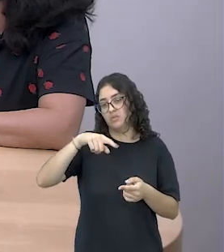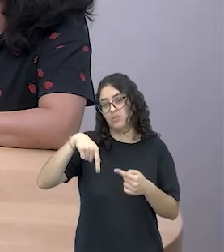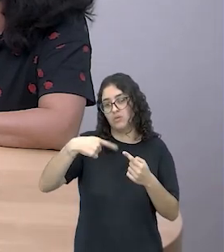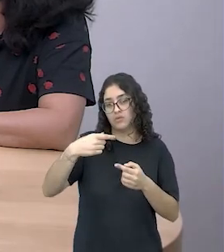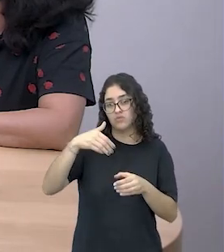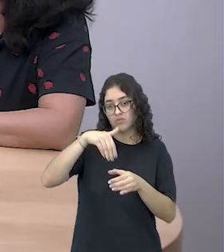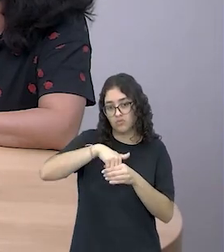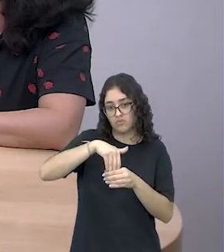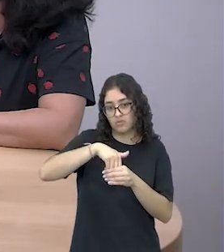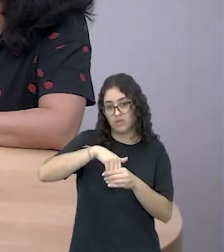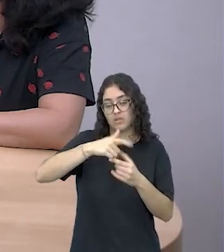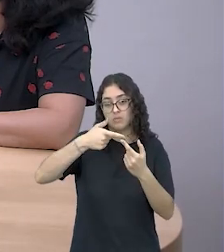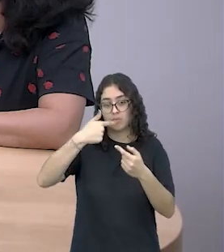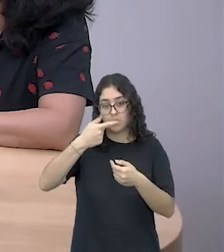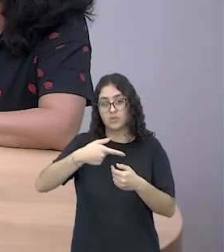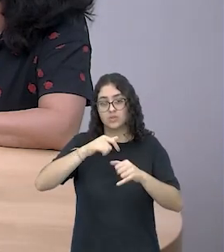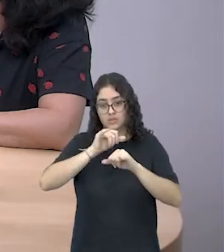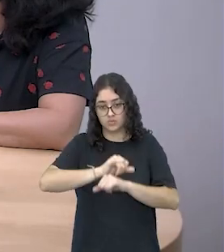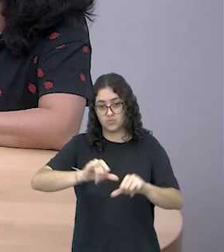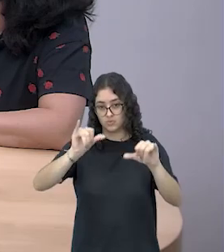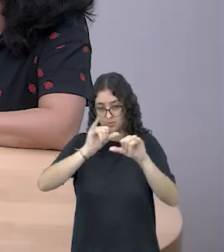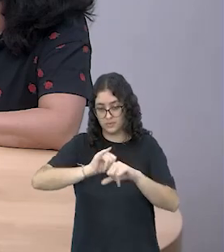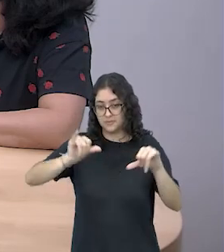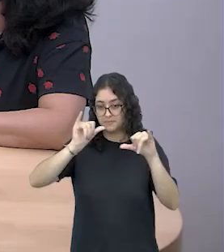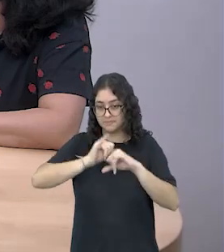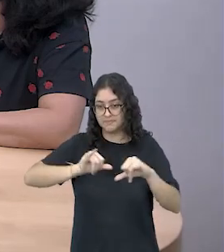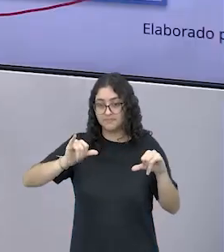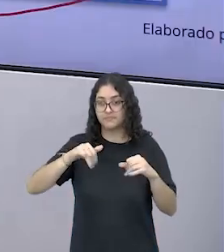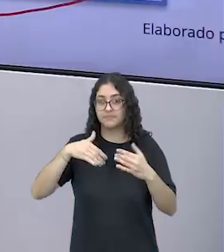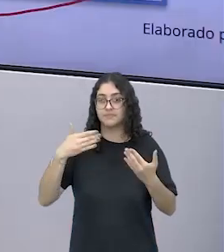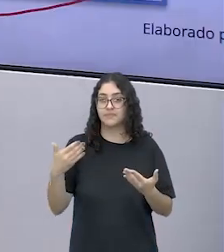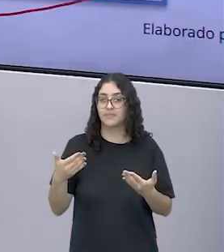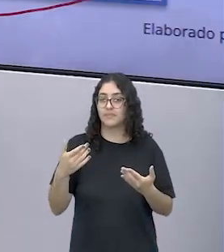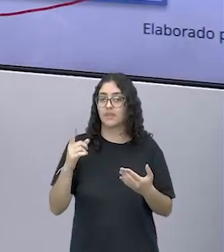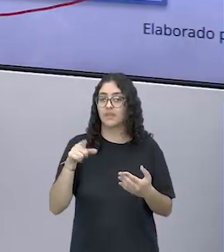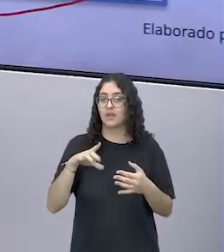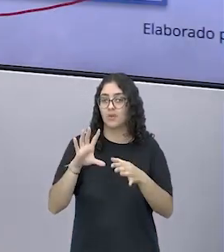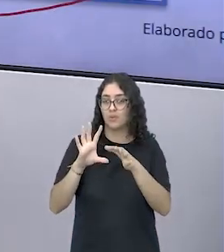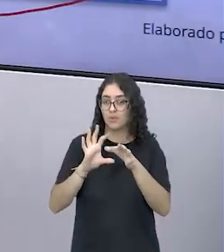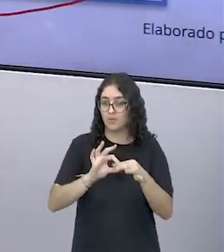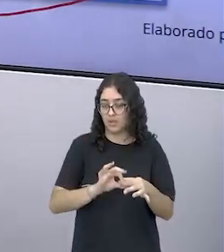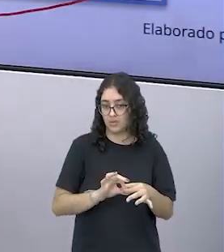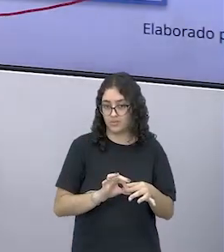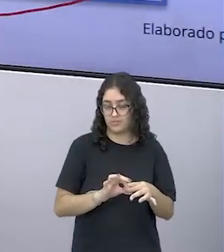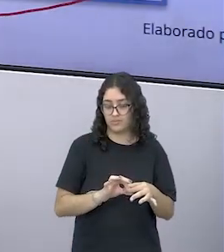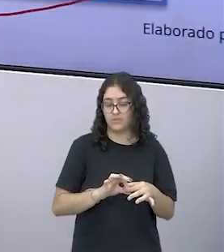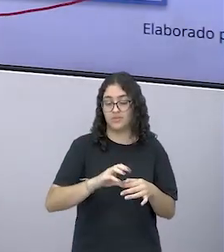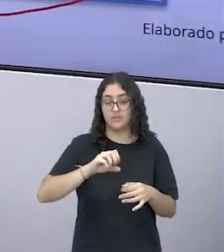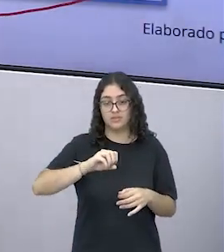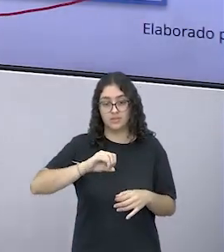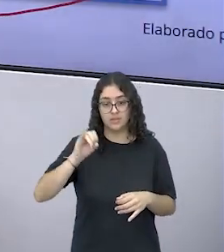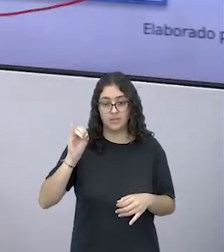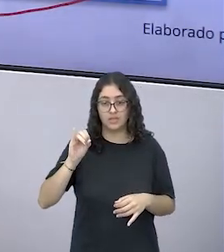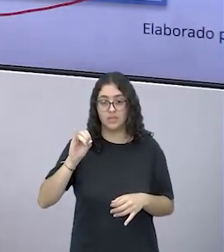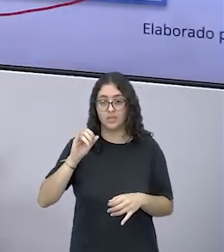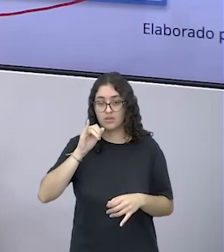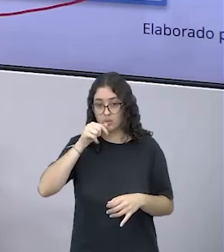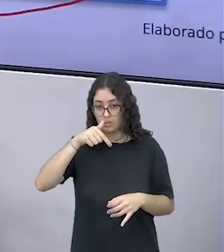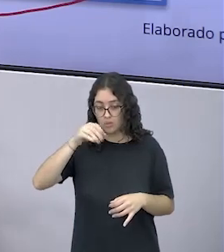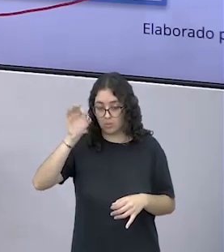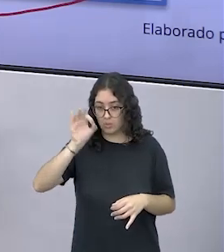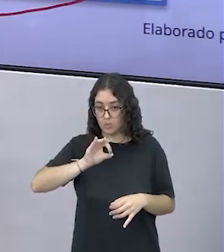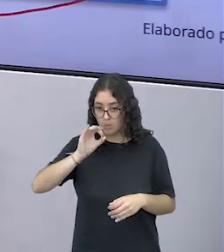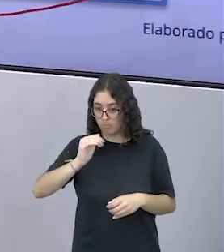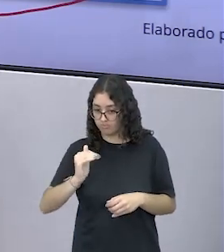e aí vai para a divulgação. E aí fecha todo o contexto. Se alcançou acima